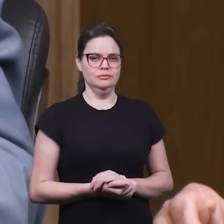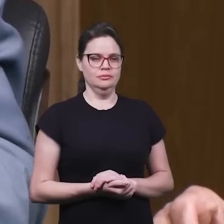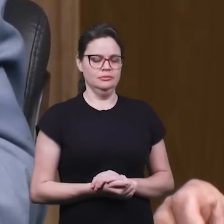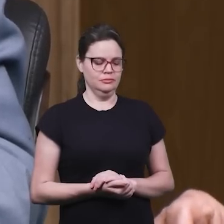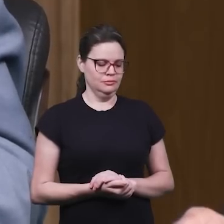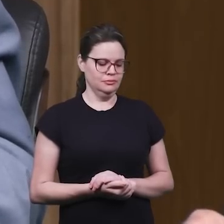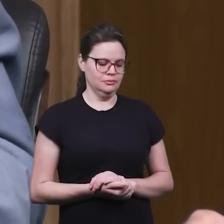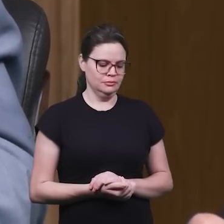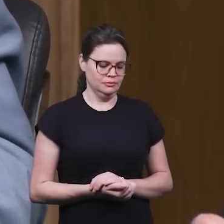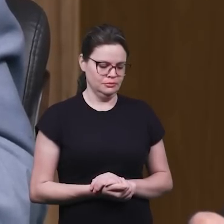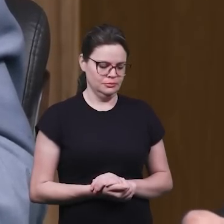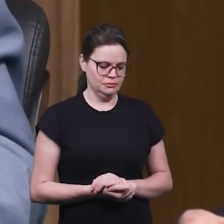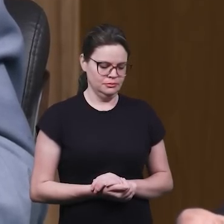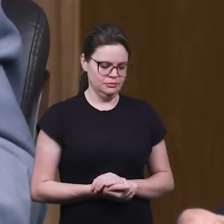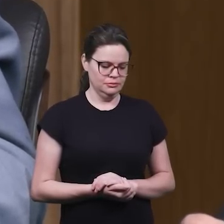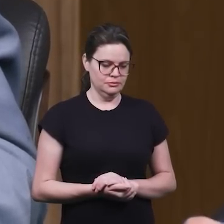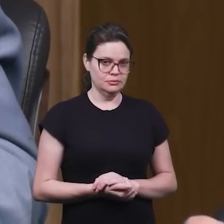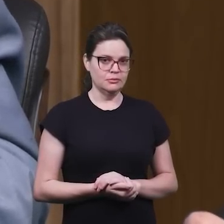sofreu